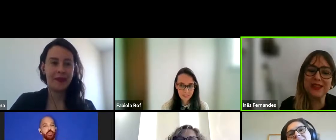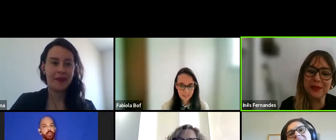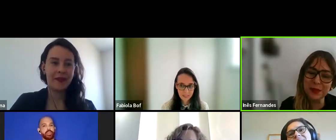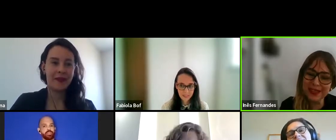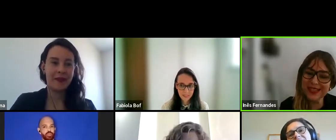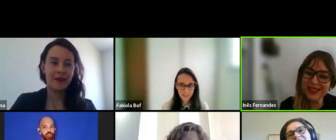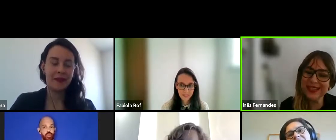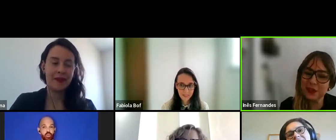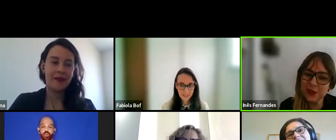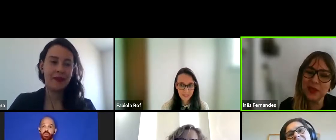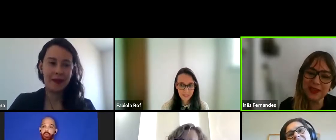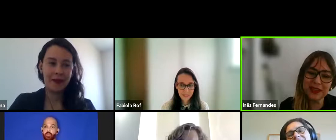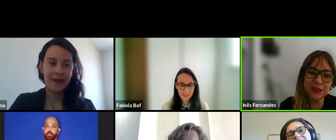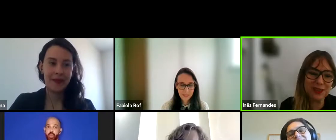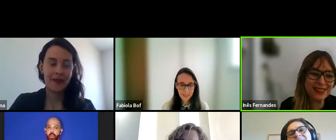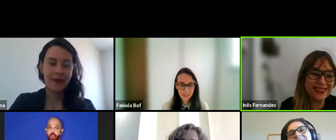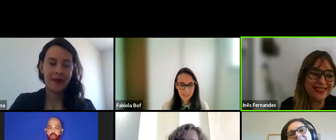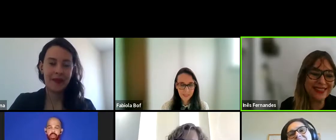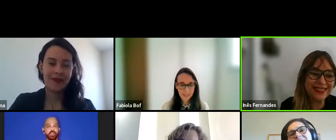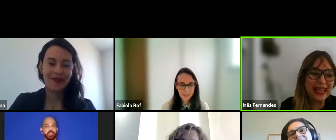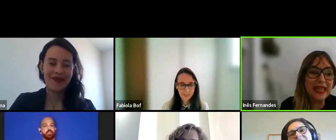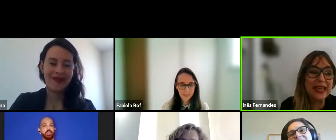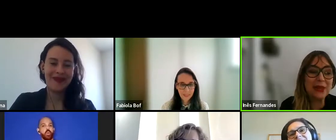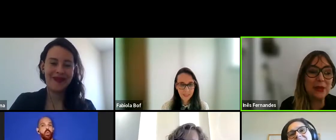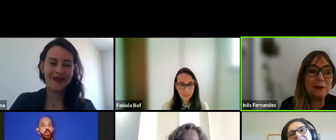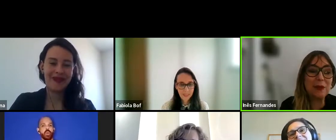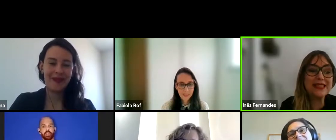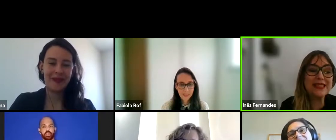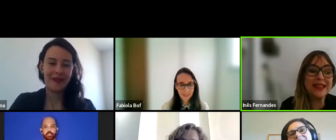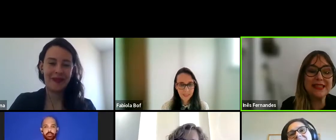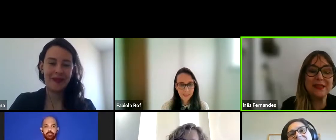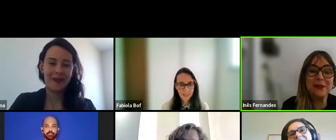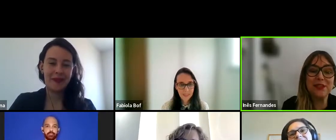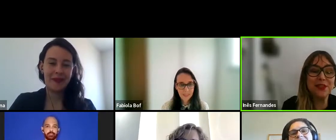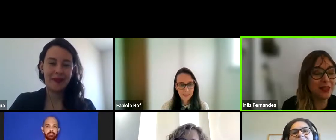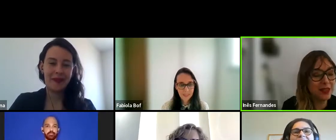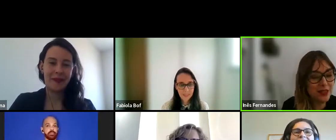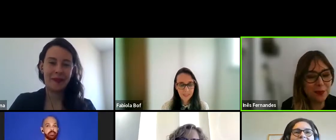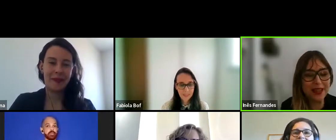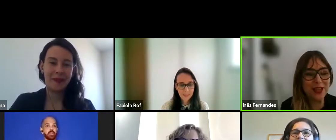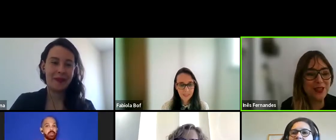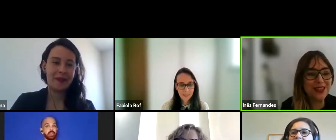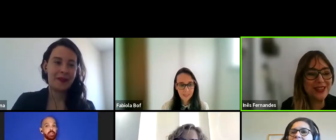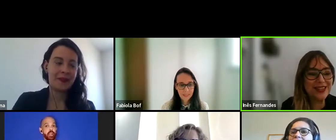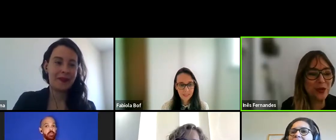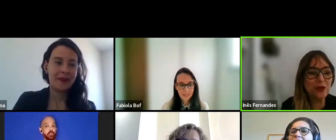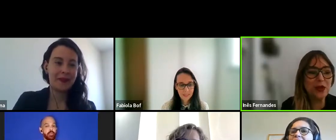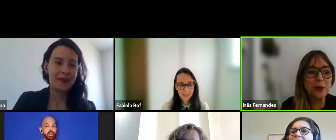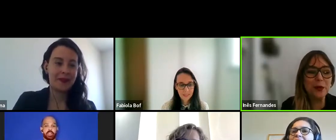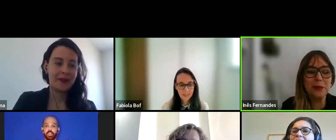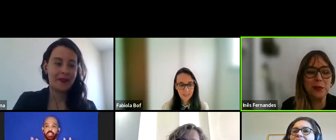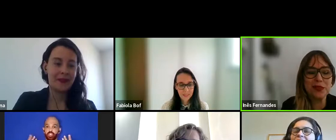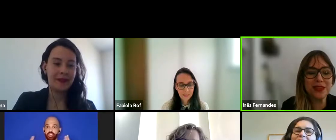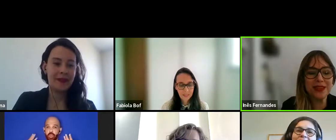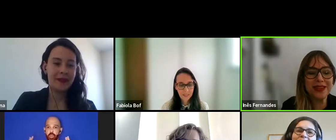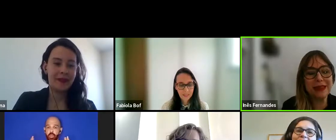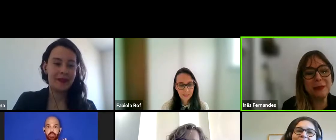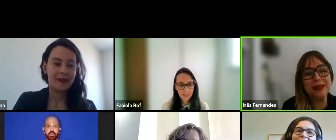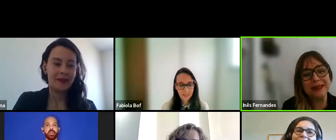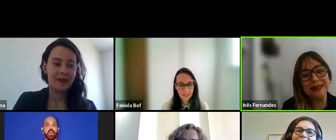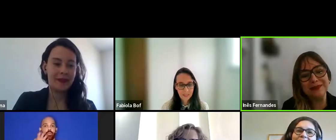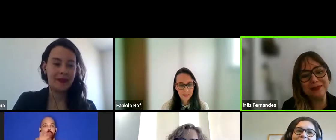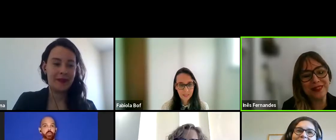seus orientadores e seus coorientadores. E agora, para encerrar esta manhã de grandes homenagens, ouviremos a